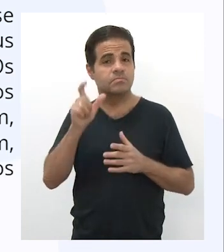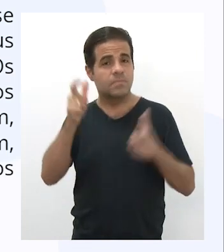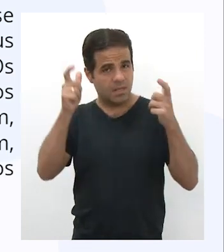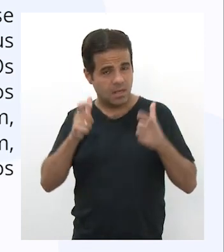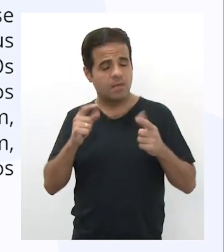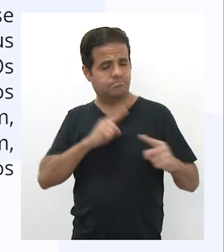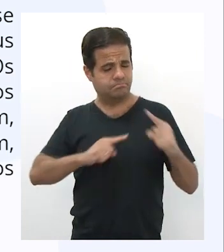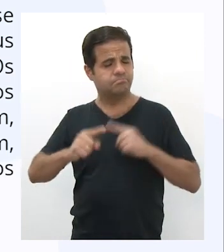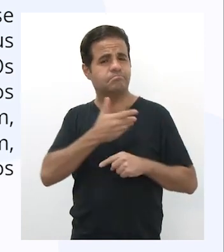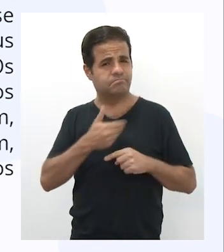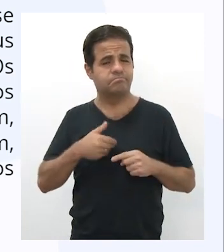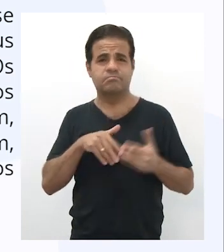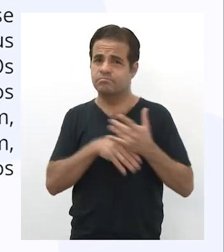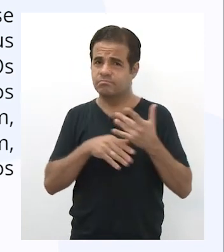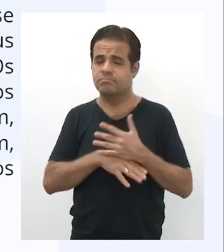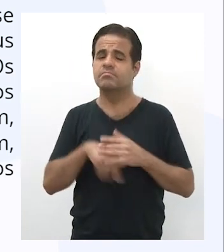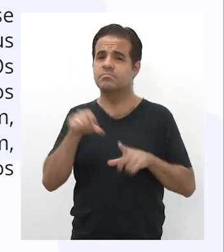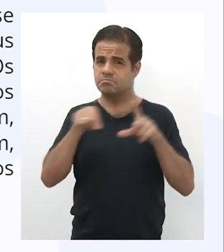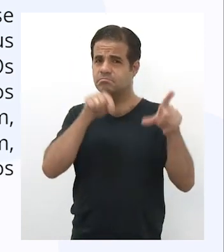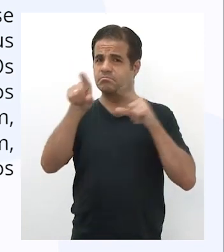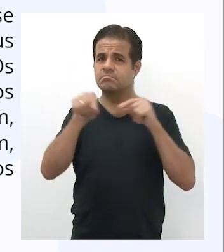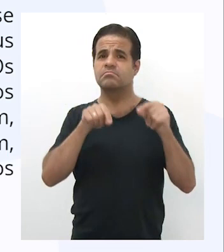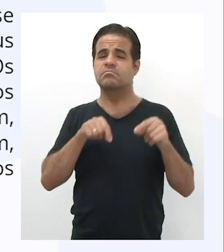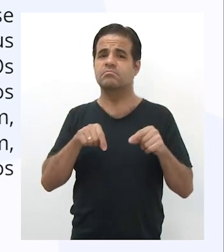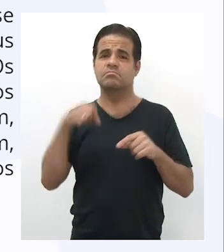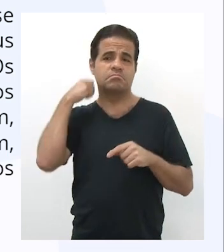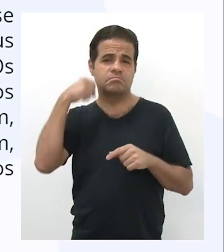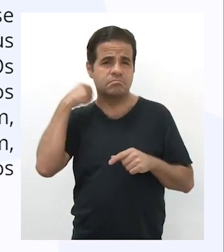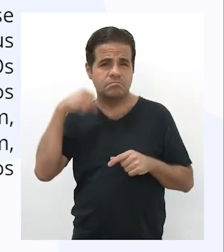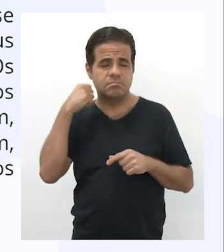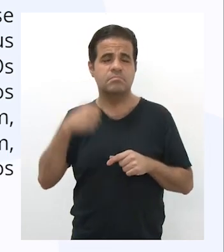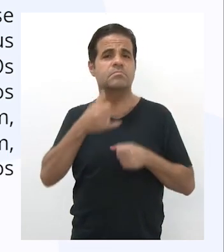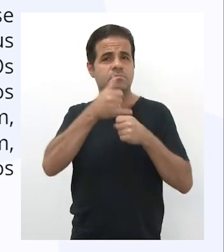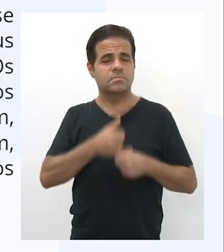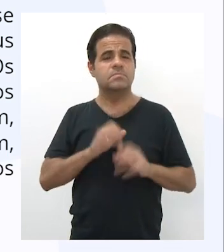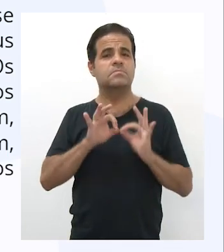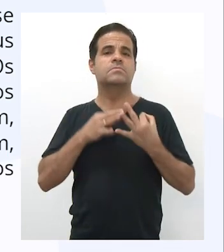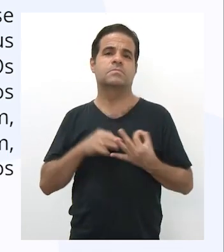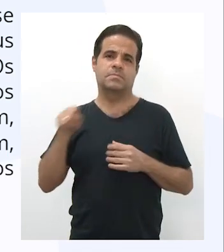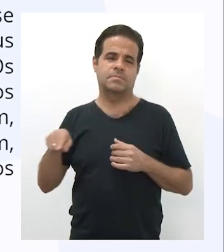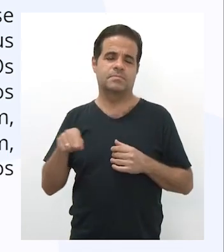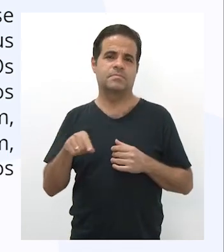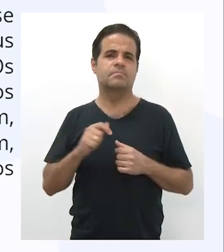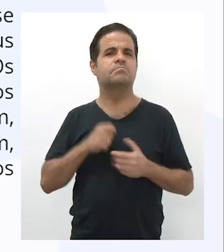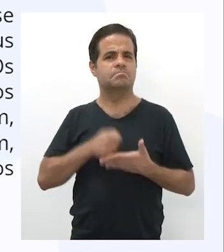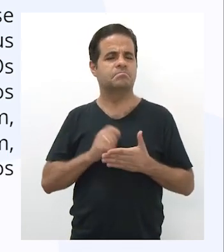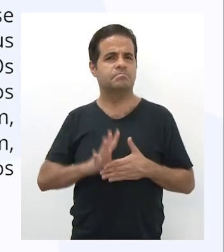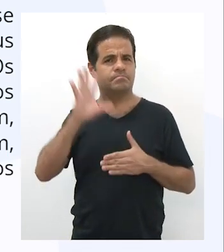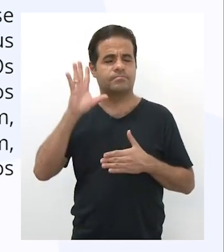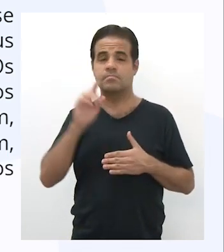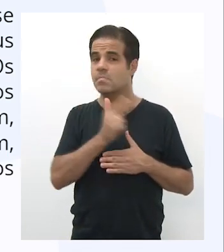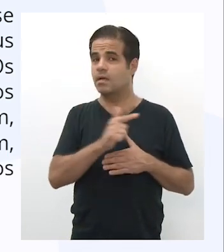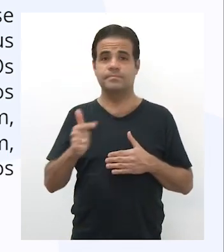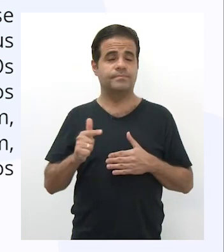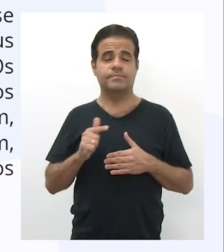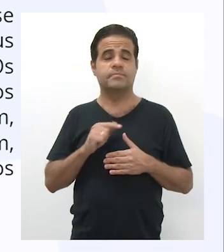que governavam a cidade eram escolhidos pelos senadores, chefes de famílias aristocráticas. Não